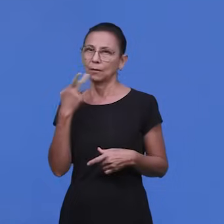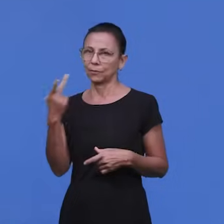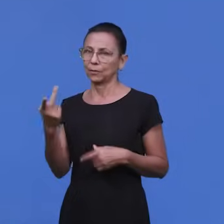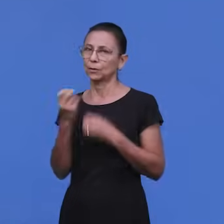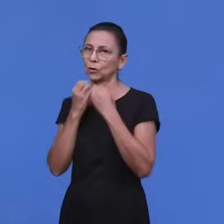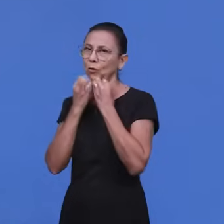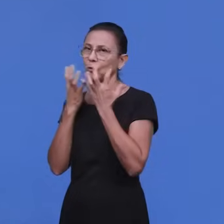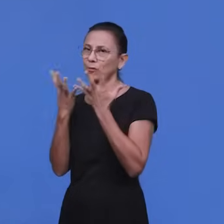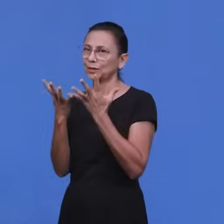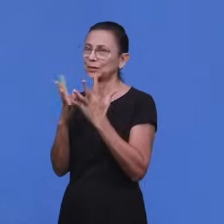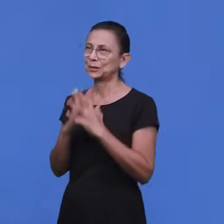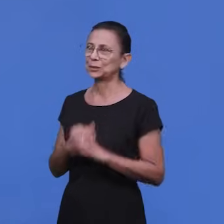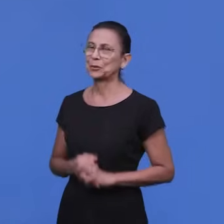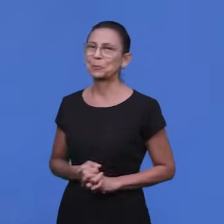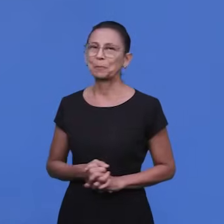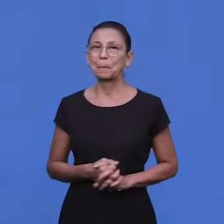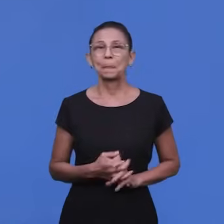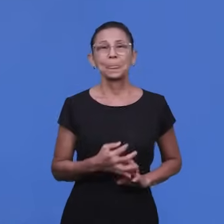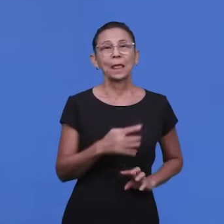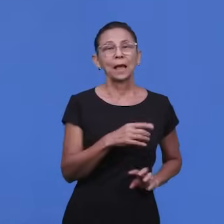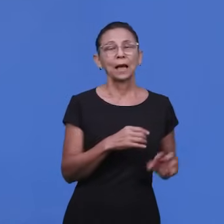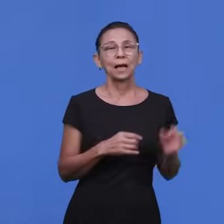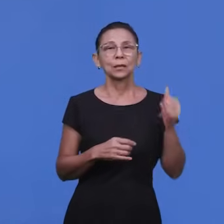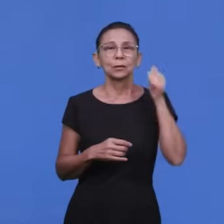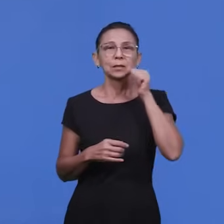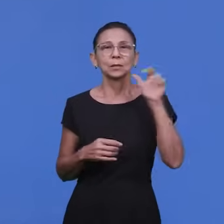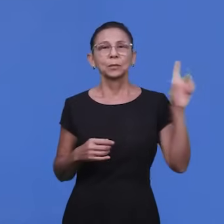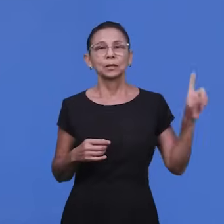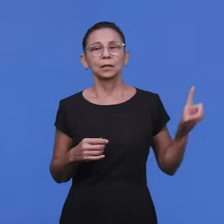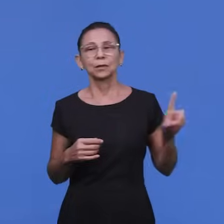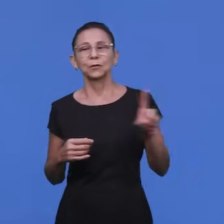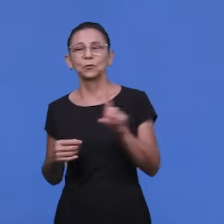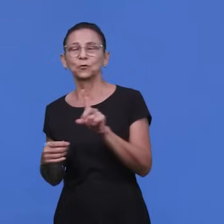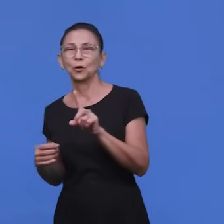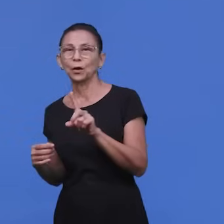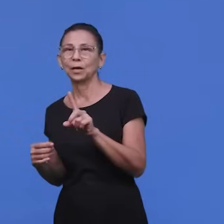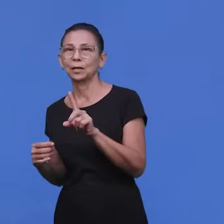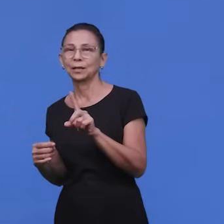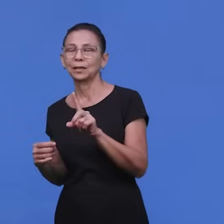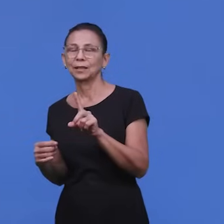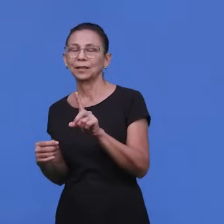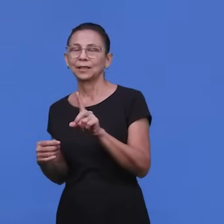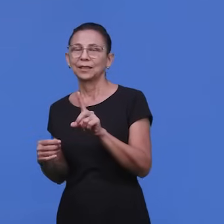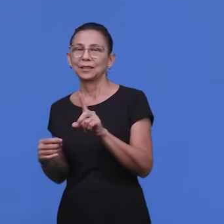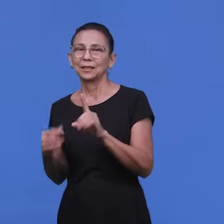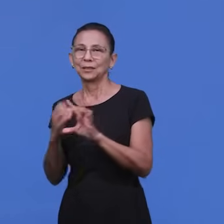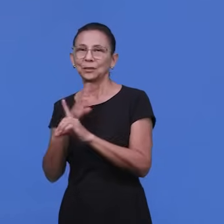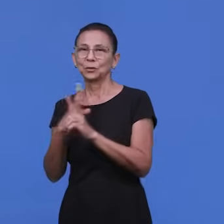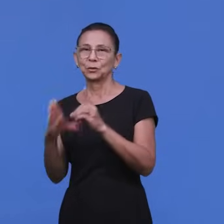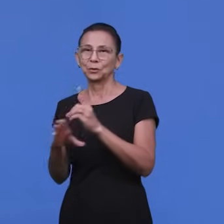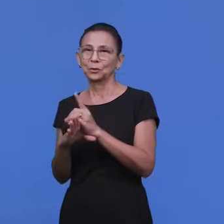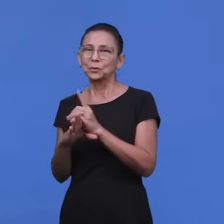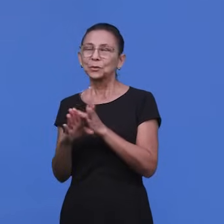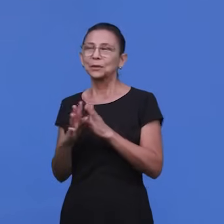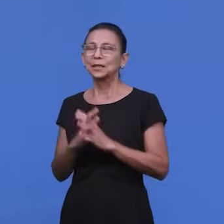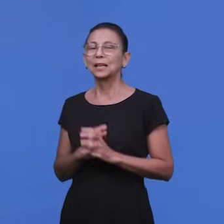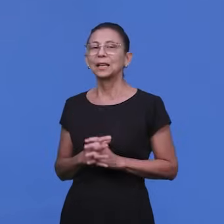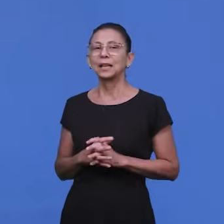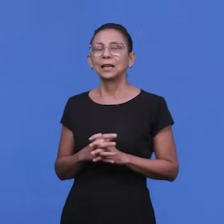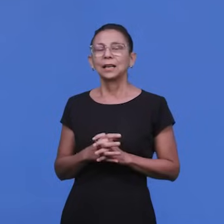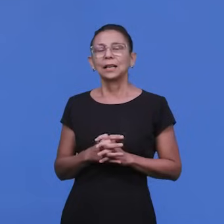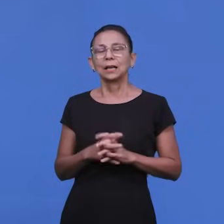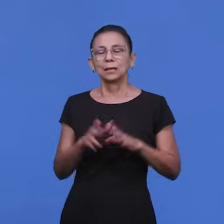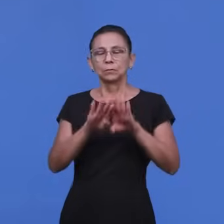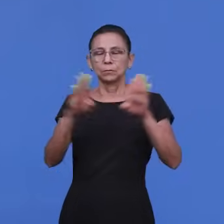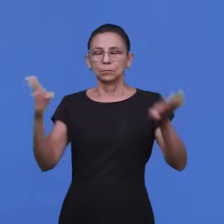uma época que a gente estava pregando sobre as vestes. Né? Aí diz ela que ela olhou assim, veste de um, de